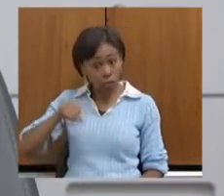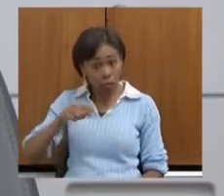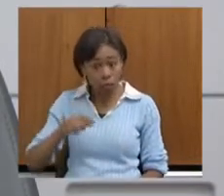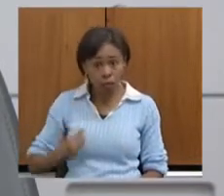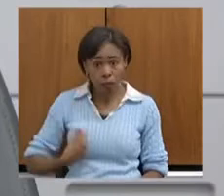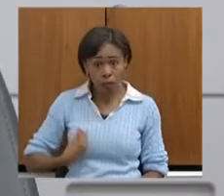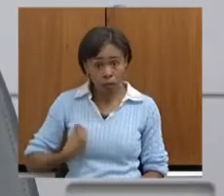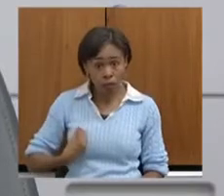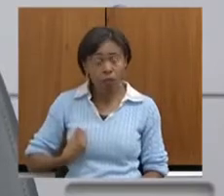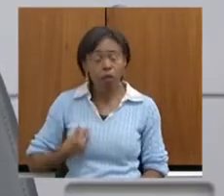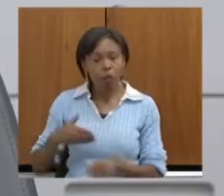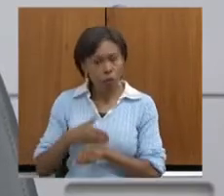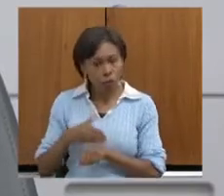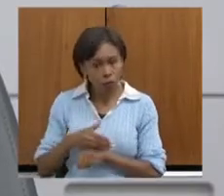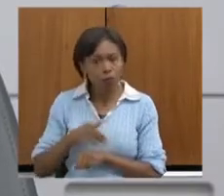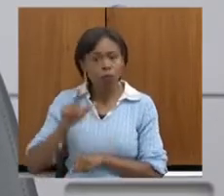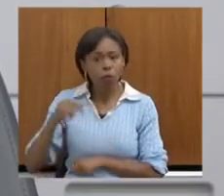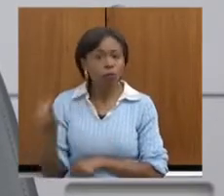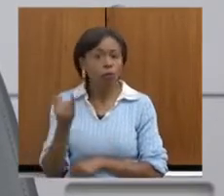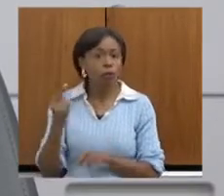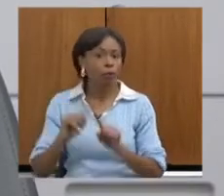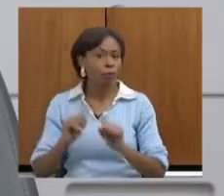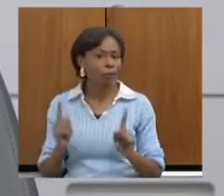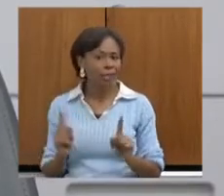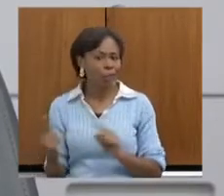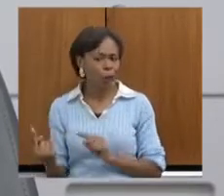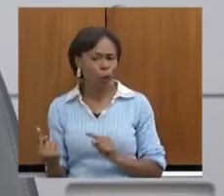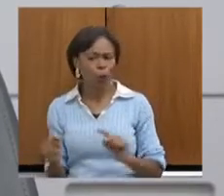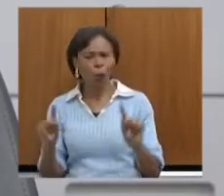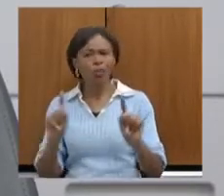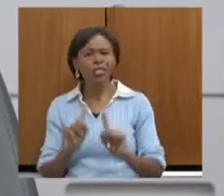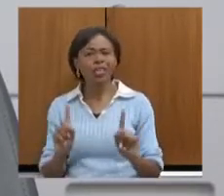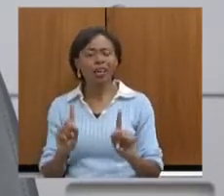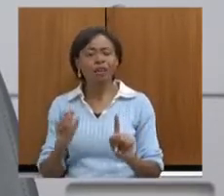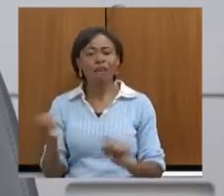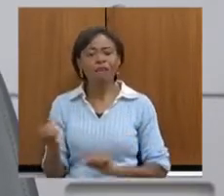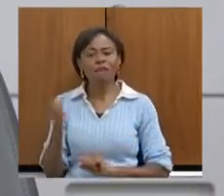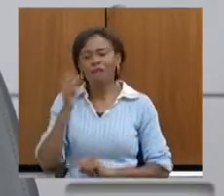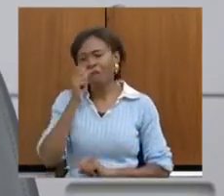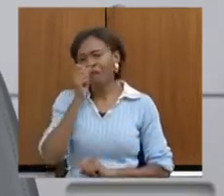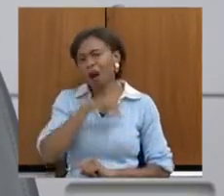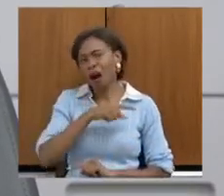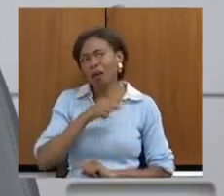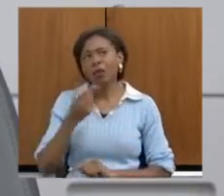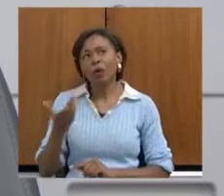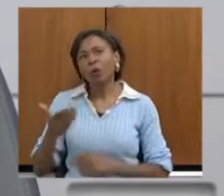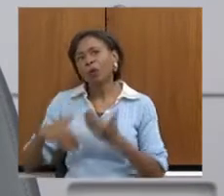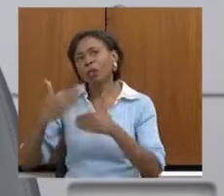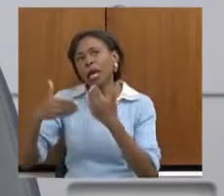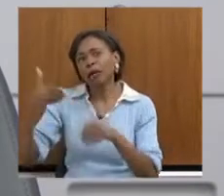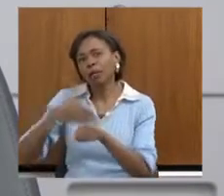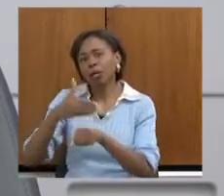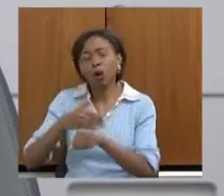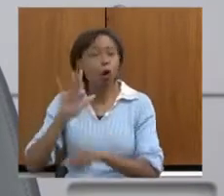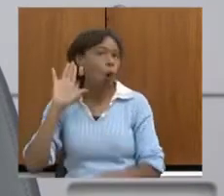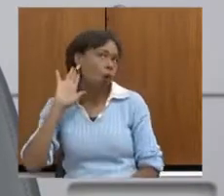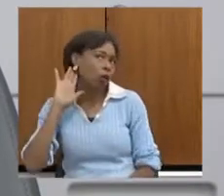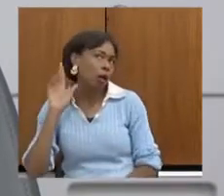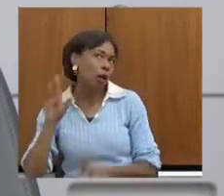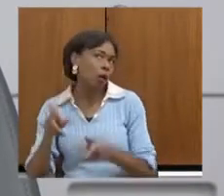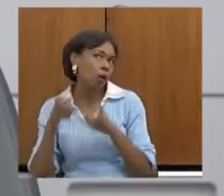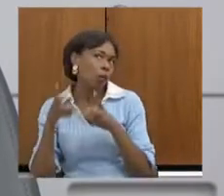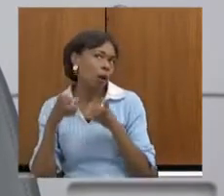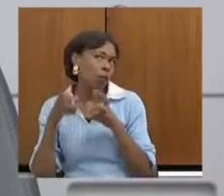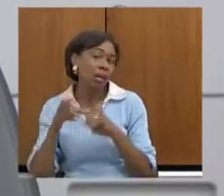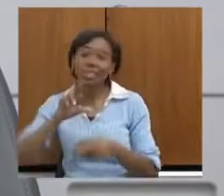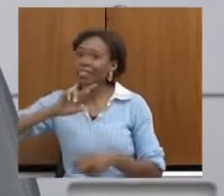importante mas não pode ser usada contra as pessoas com a falsa criação de um processo de participação ouvir não é participar e hoje